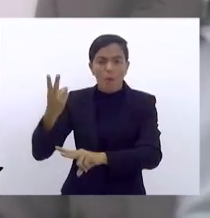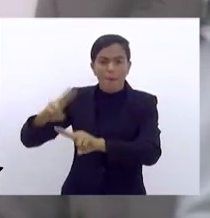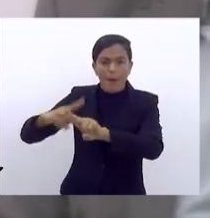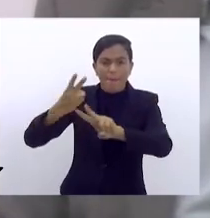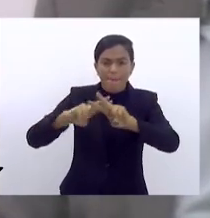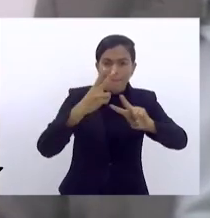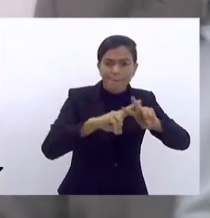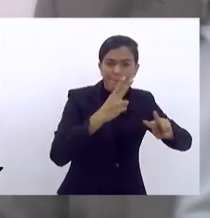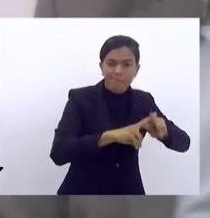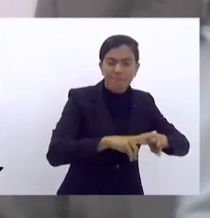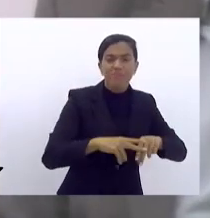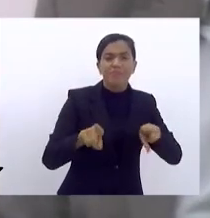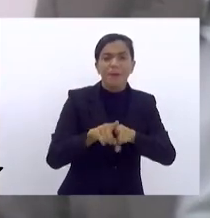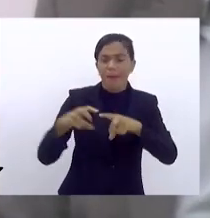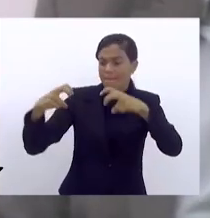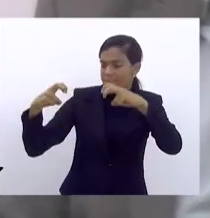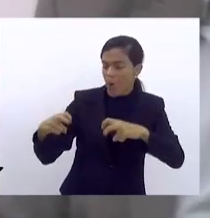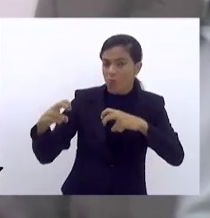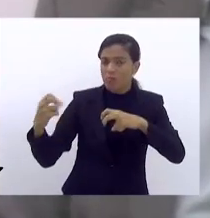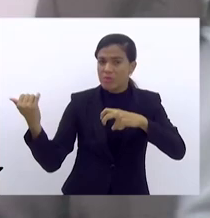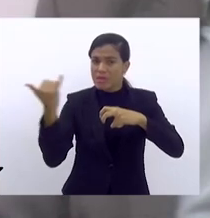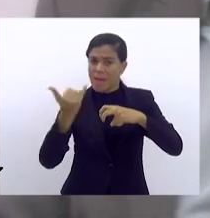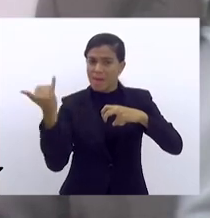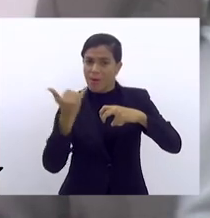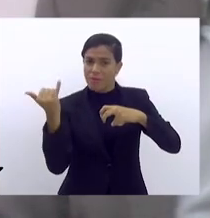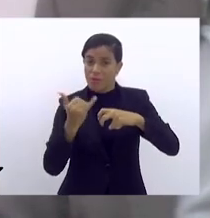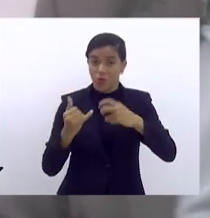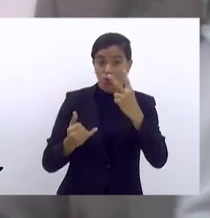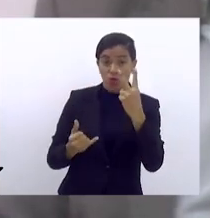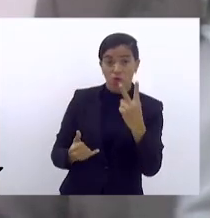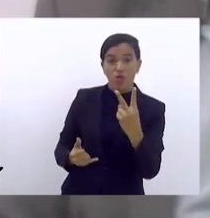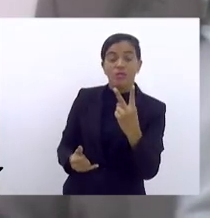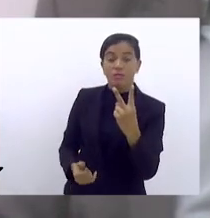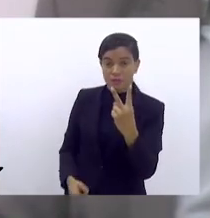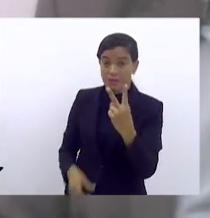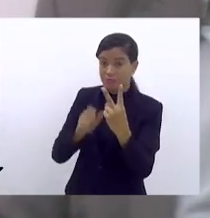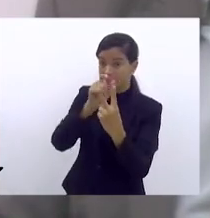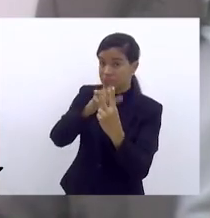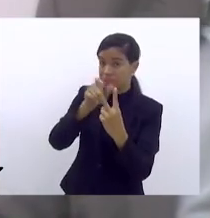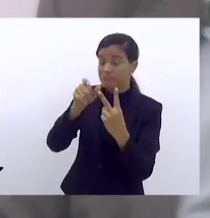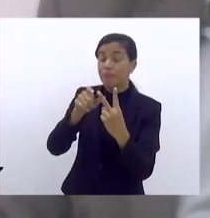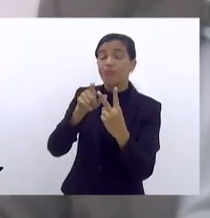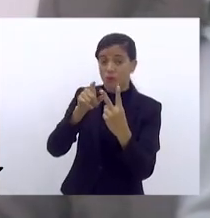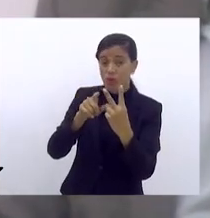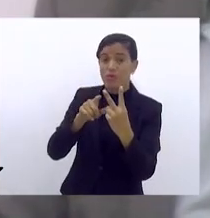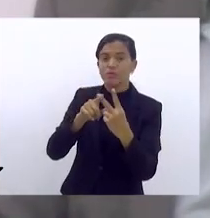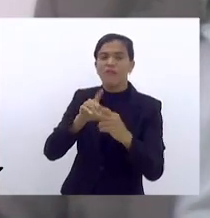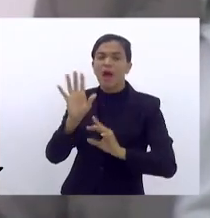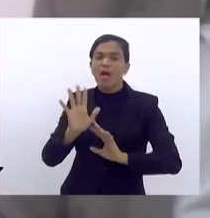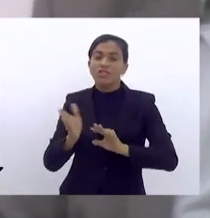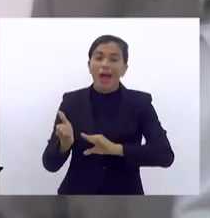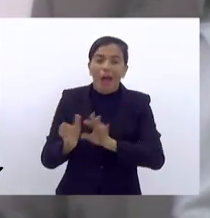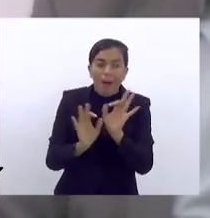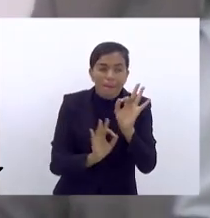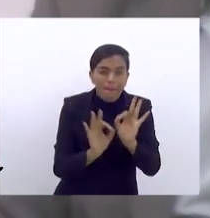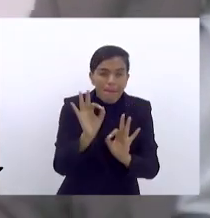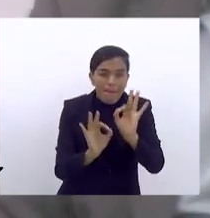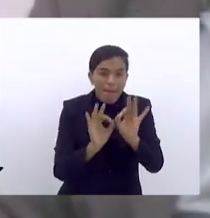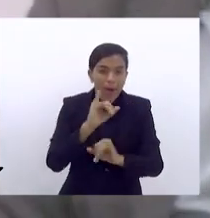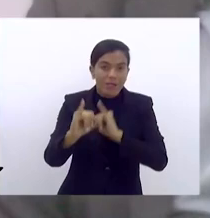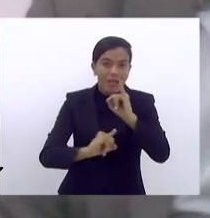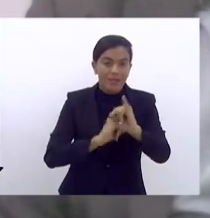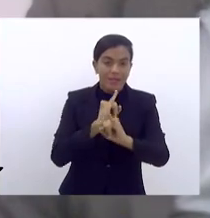vários depoimentos aqui no estado do Rio de Janeiro mesmo dois atentados que estavam sendo planejados na internet foram